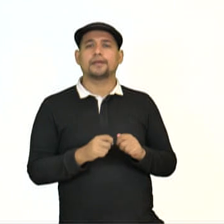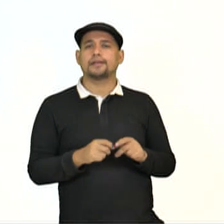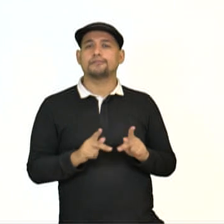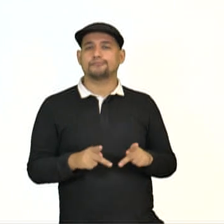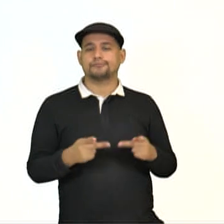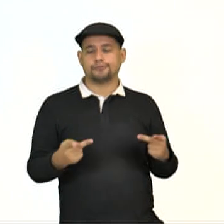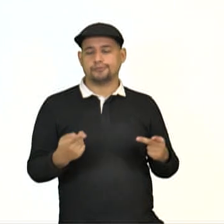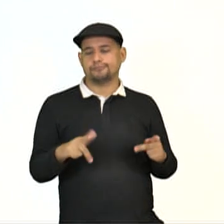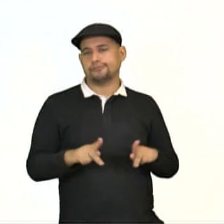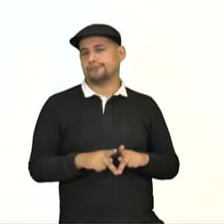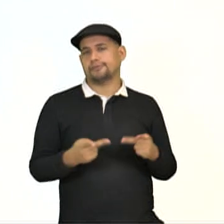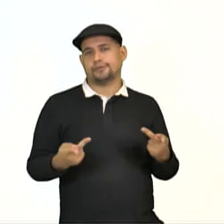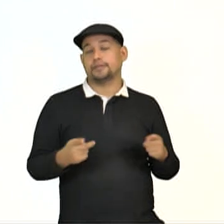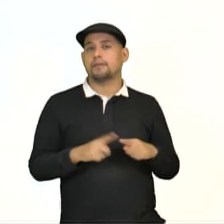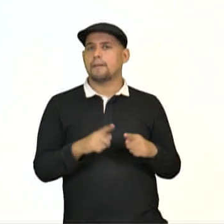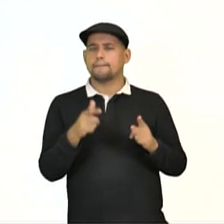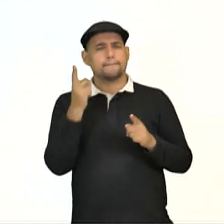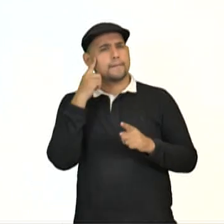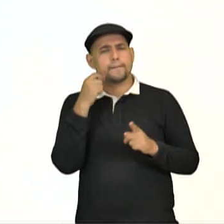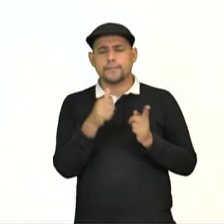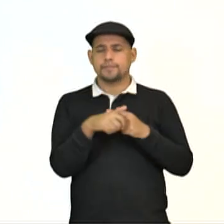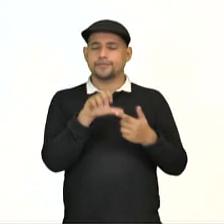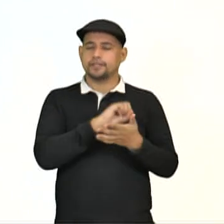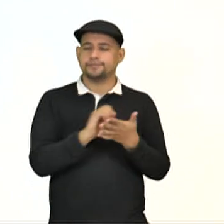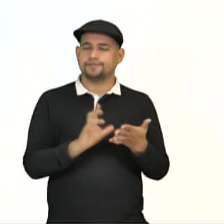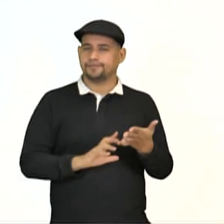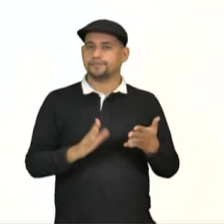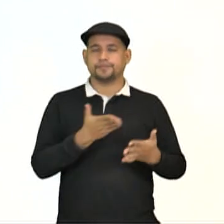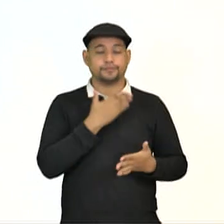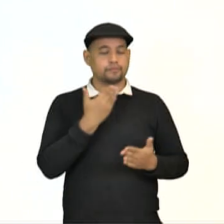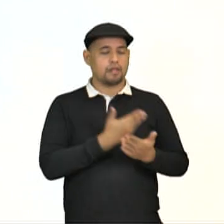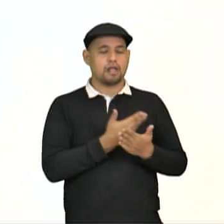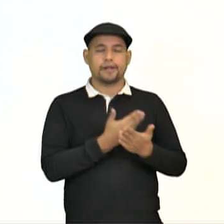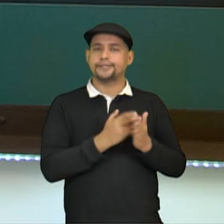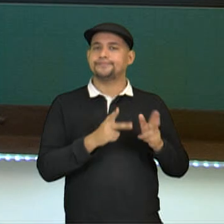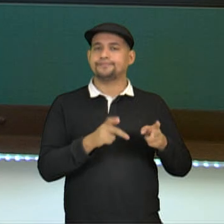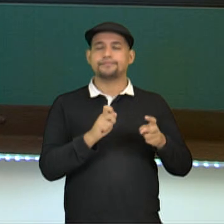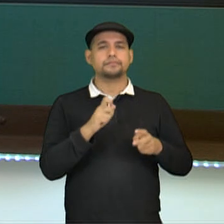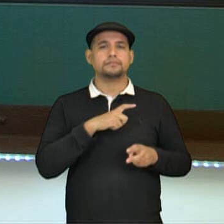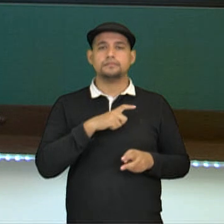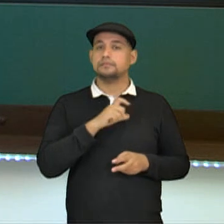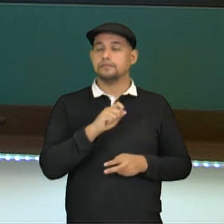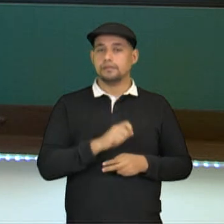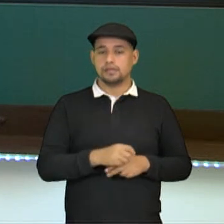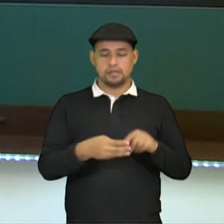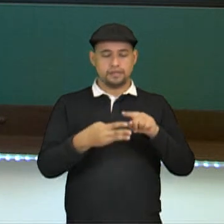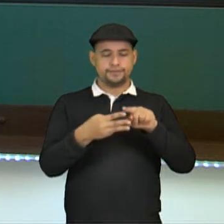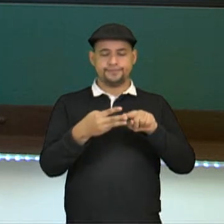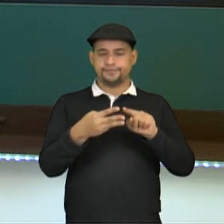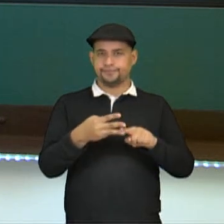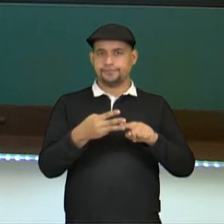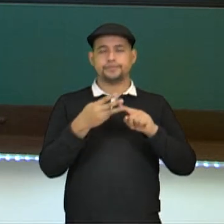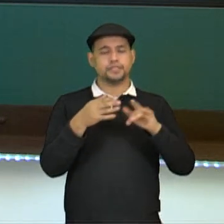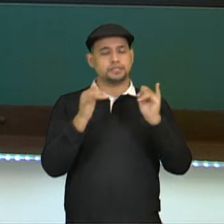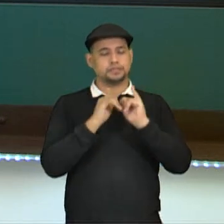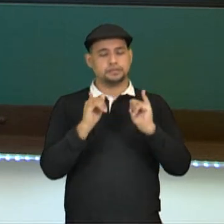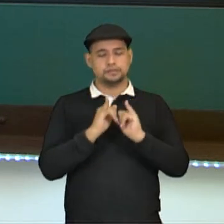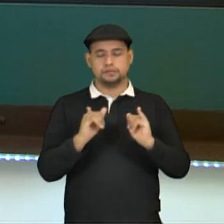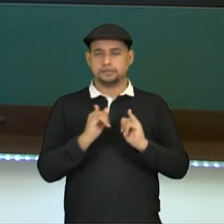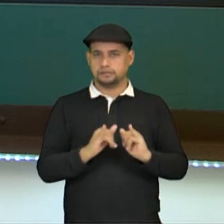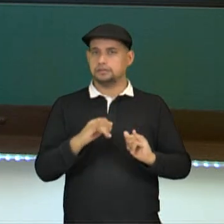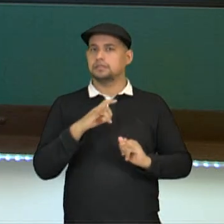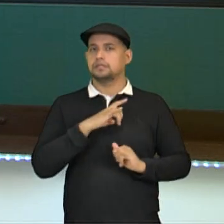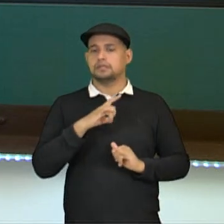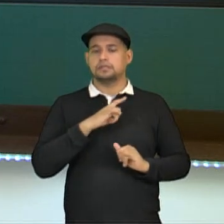vamos então começar pensando aqui na nossa primeira atividade para aquecer essa aula. Vejam que nós temos aqui 3 citações, né? Temos